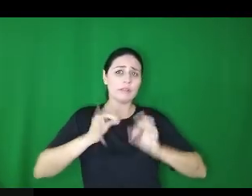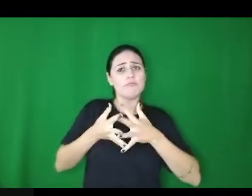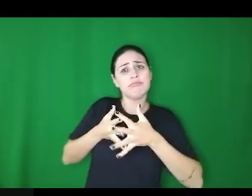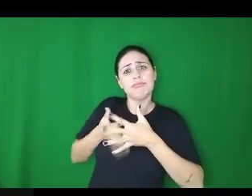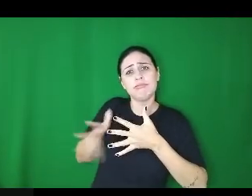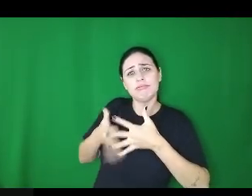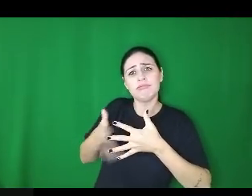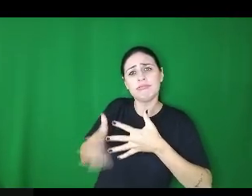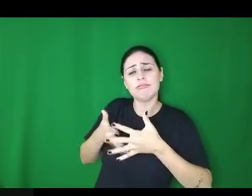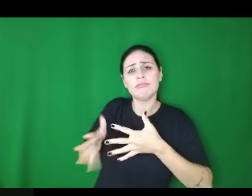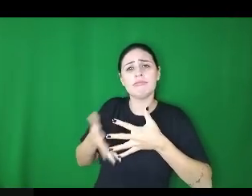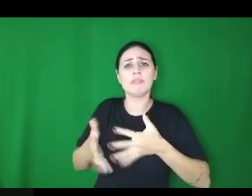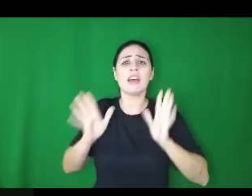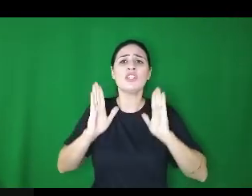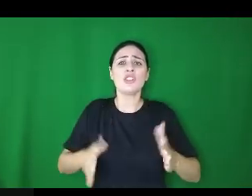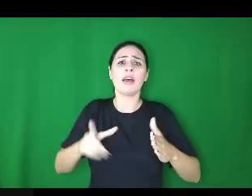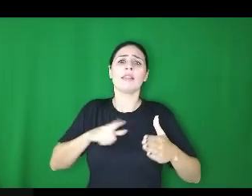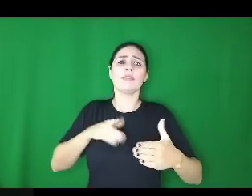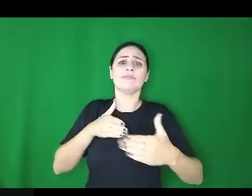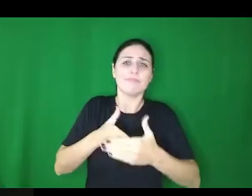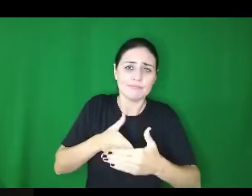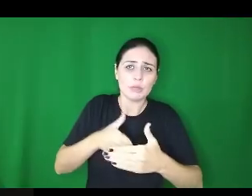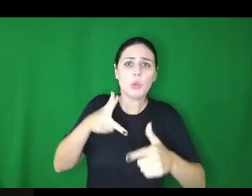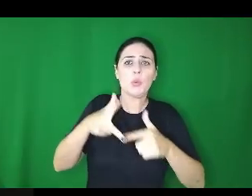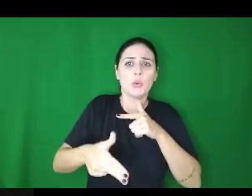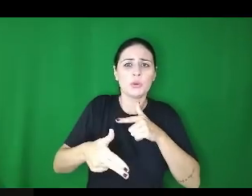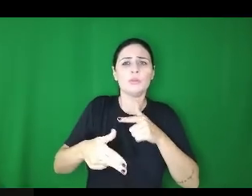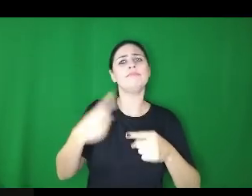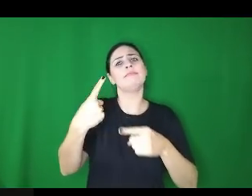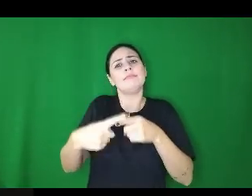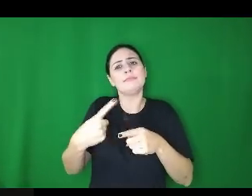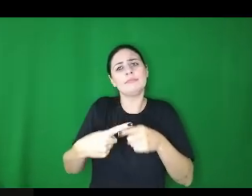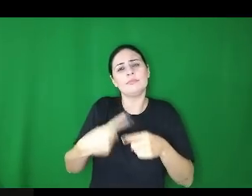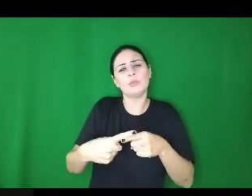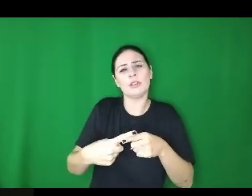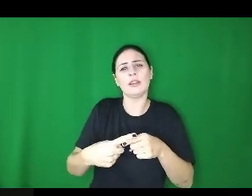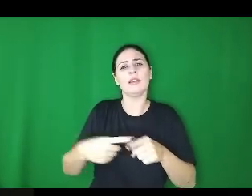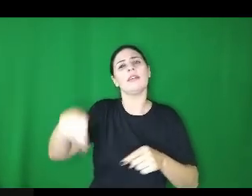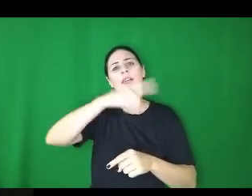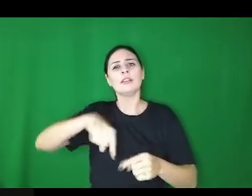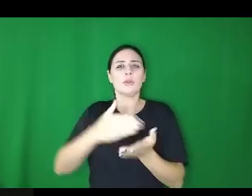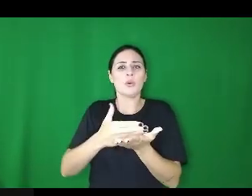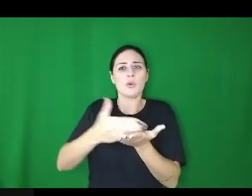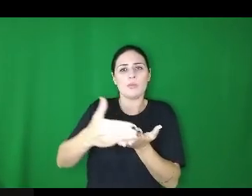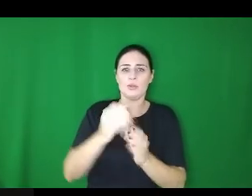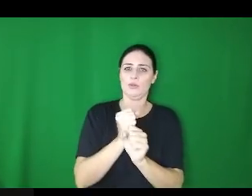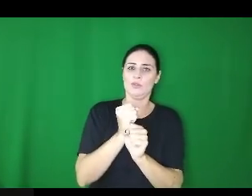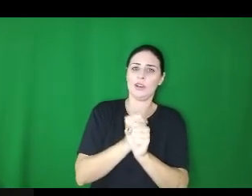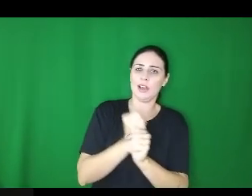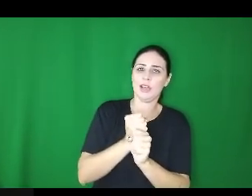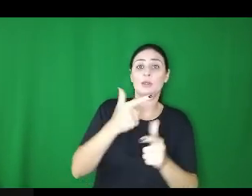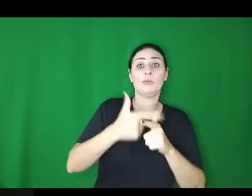esse currículo, era fazer a discussão maior, porque ele teve que ser elaborado por um grupo pequeno de pessoas, todo município